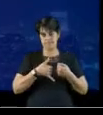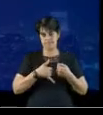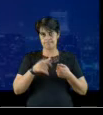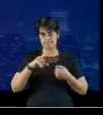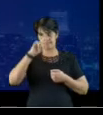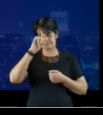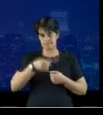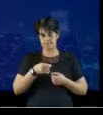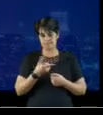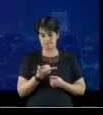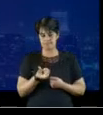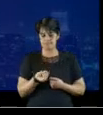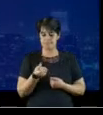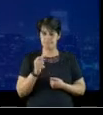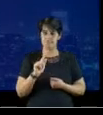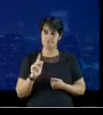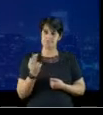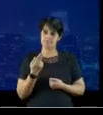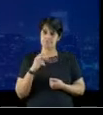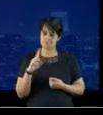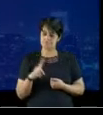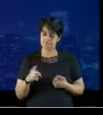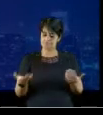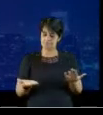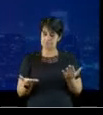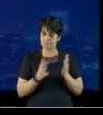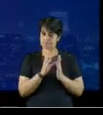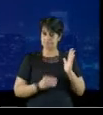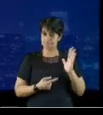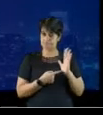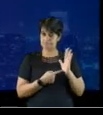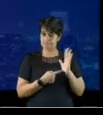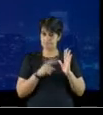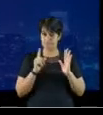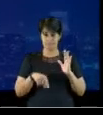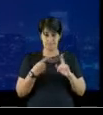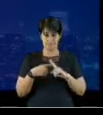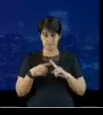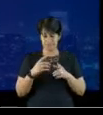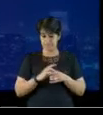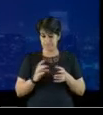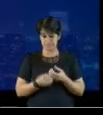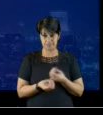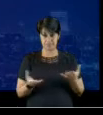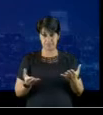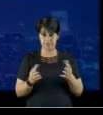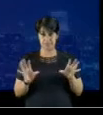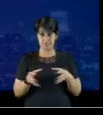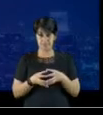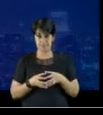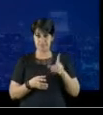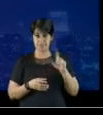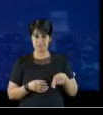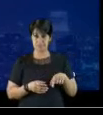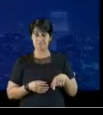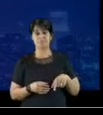da faixa de 26 GHz nos moldes atuais, em que, além da outorga integral do bloco de espectro, não